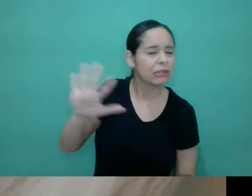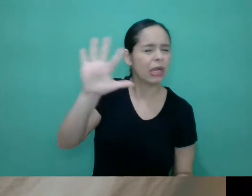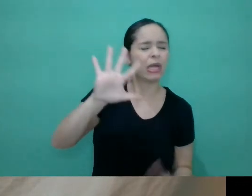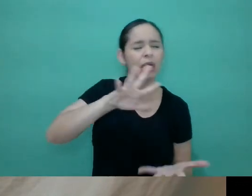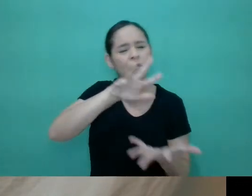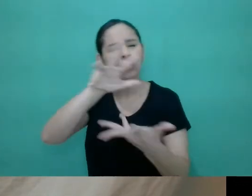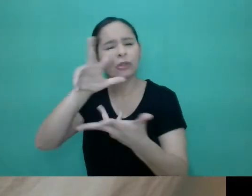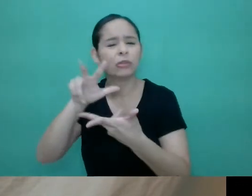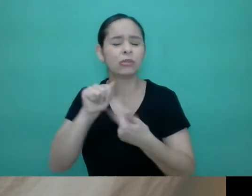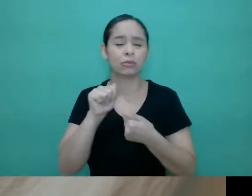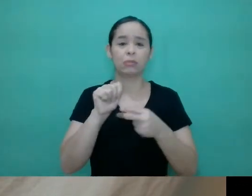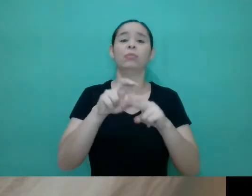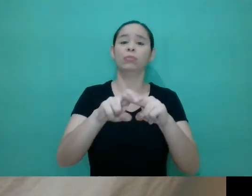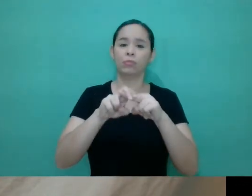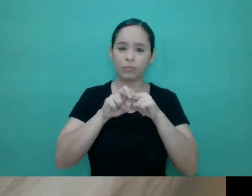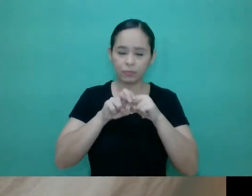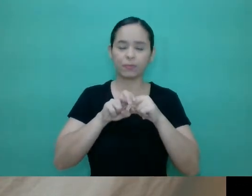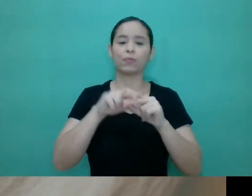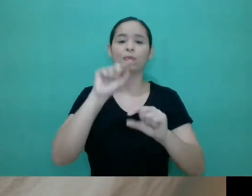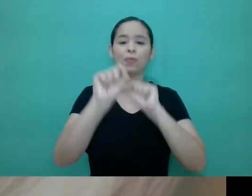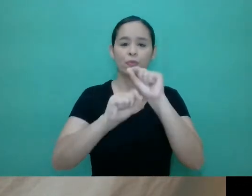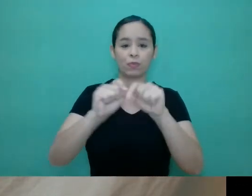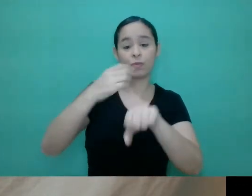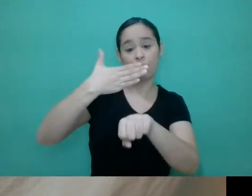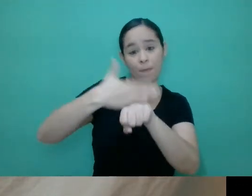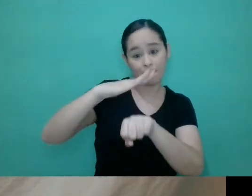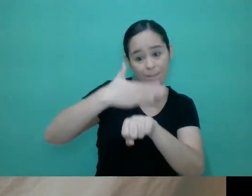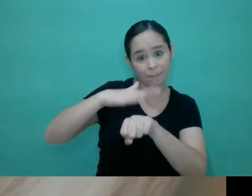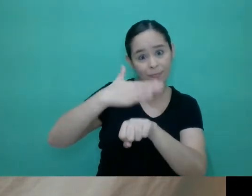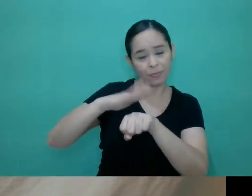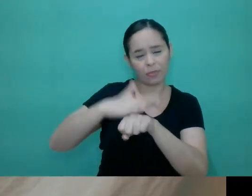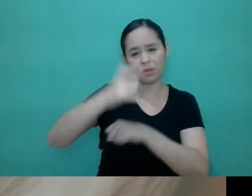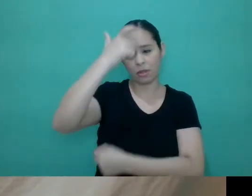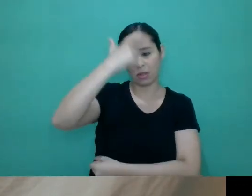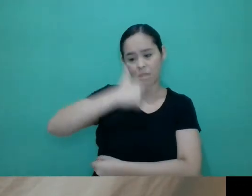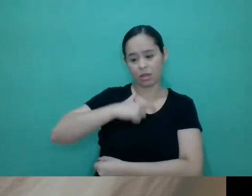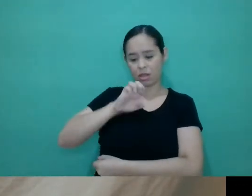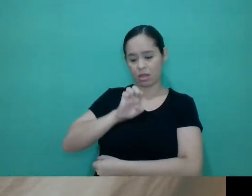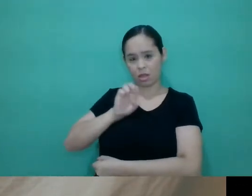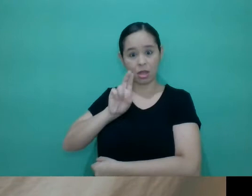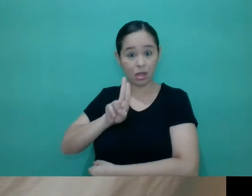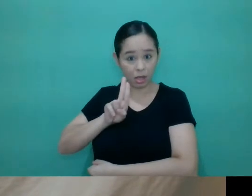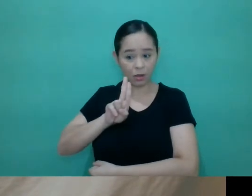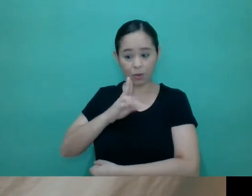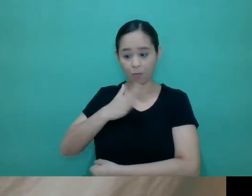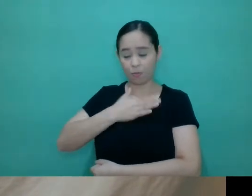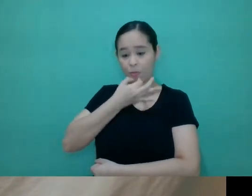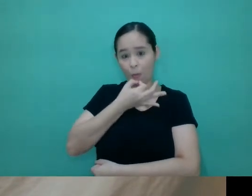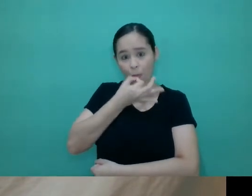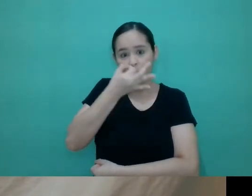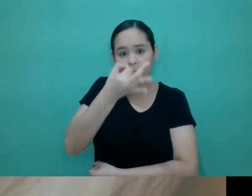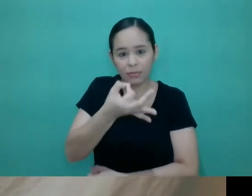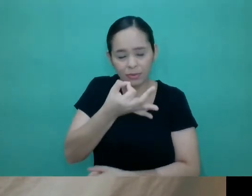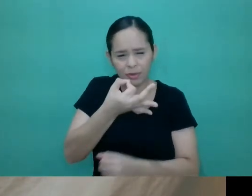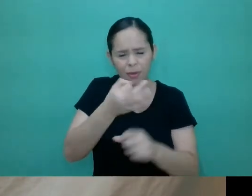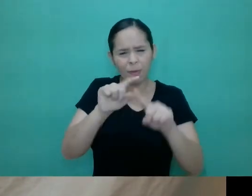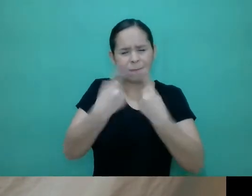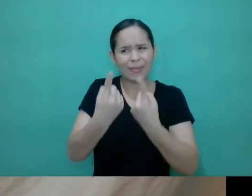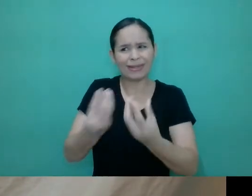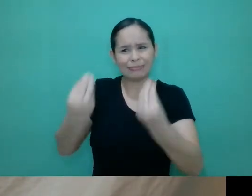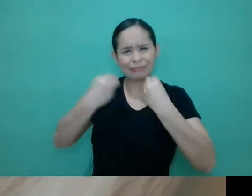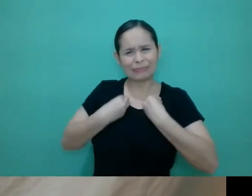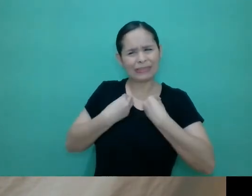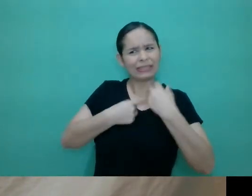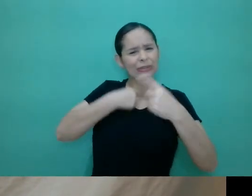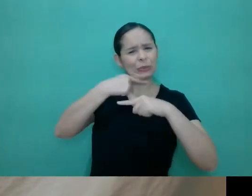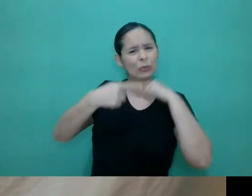que é colocado ali. Então, essa questão do ensaio de transformar o meu ponto de vista, em um ponto de vista